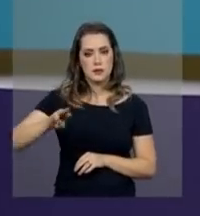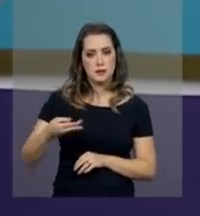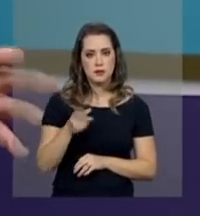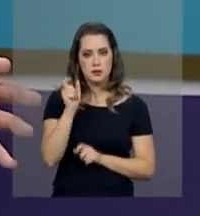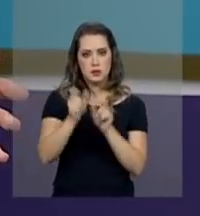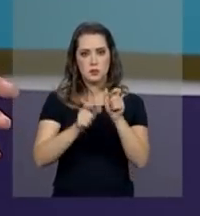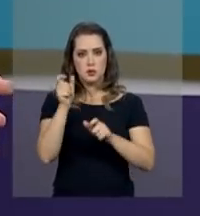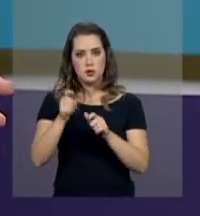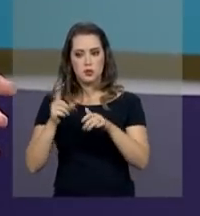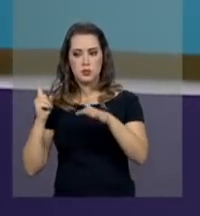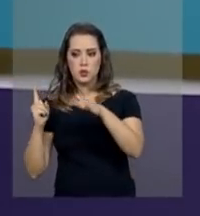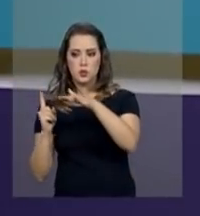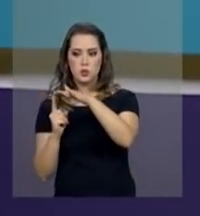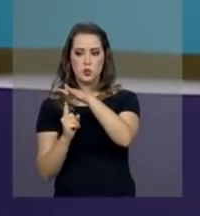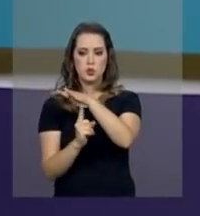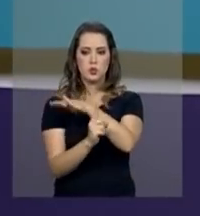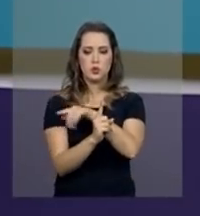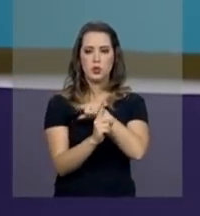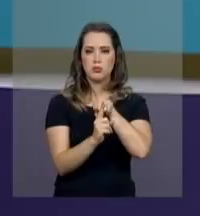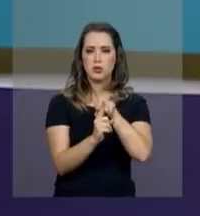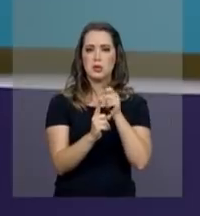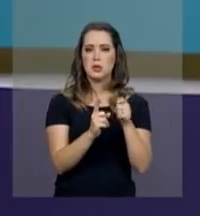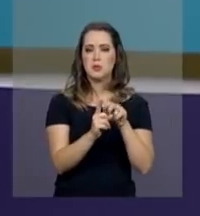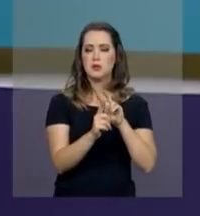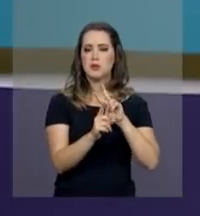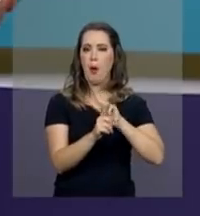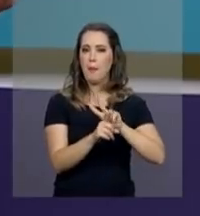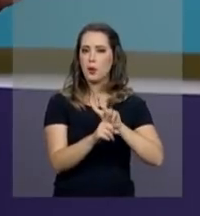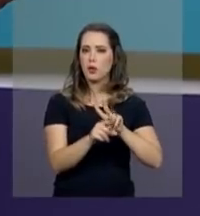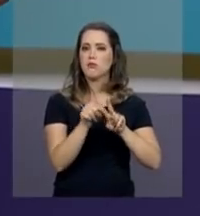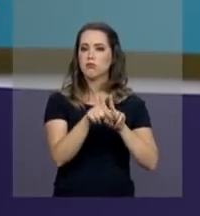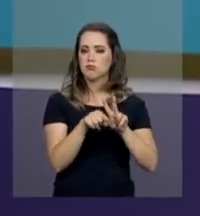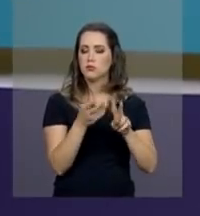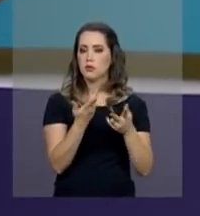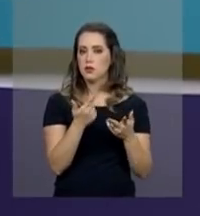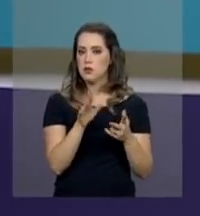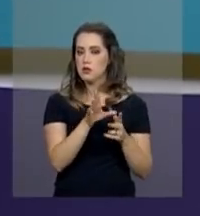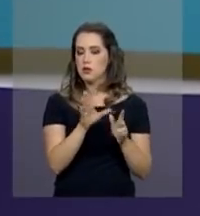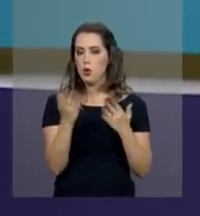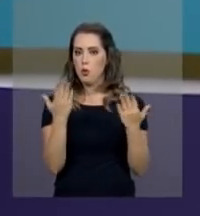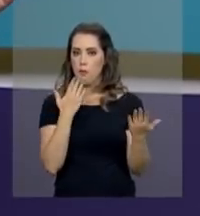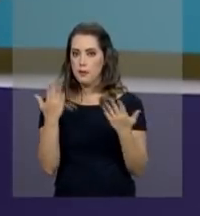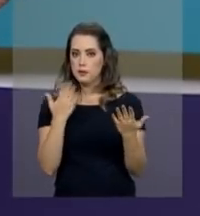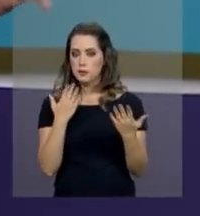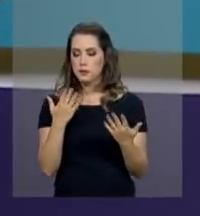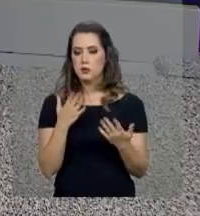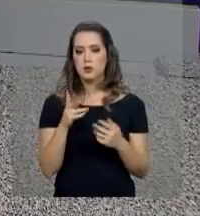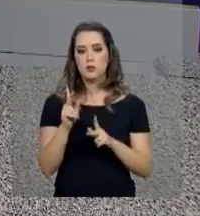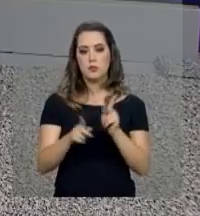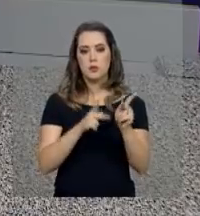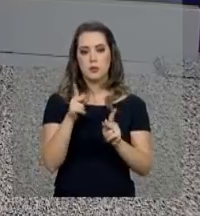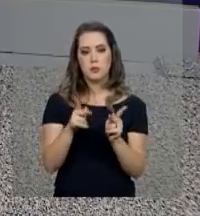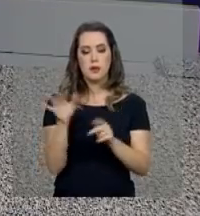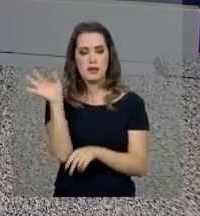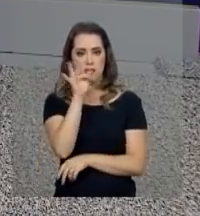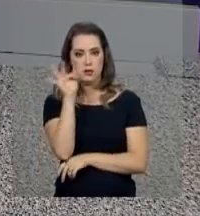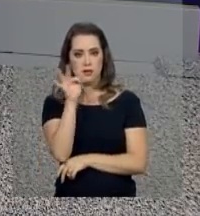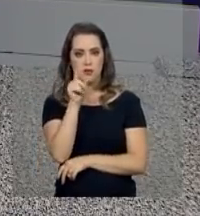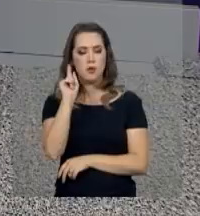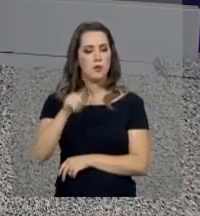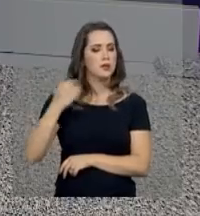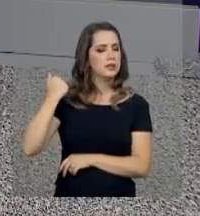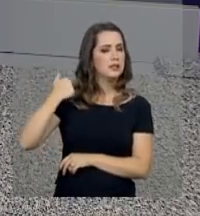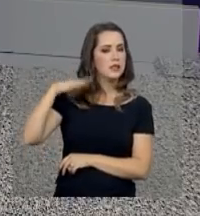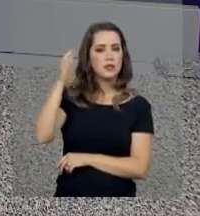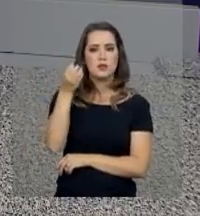de refugiados e deslocados no mundo. Só para ter uma ideia, fazer uma comparação, a população da França é de mais